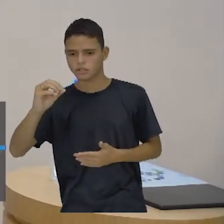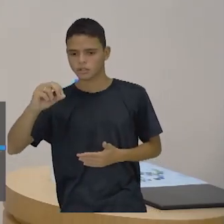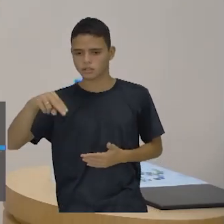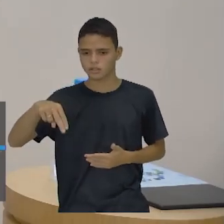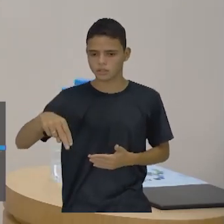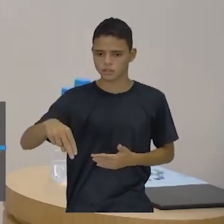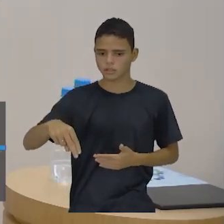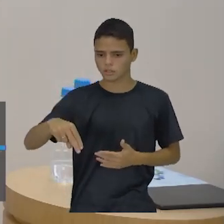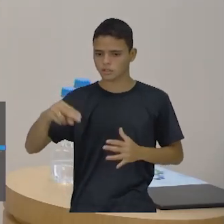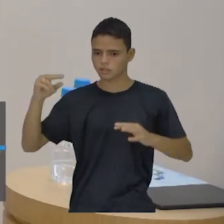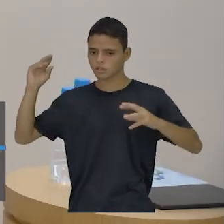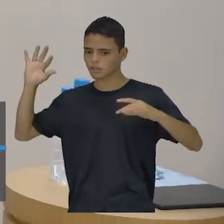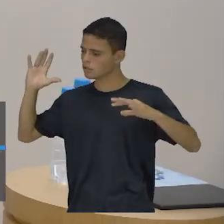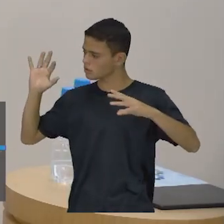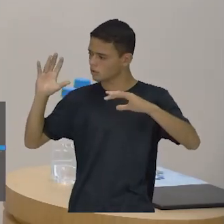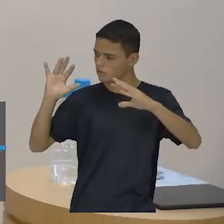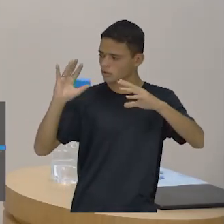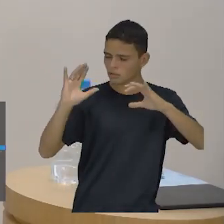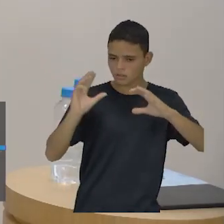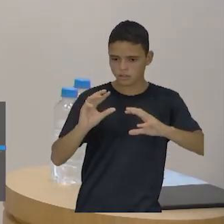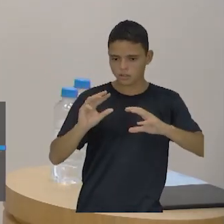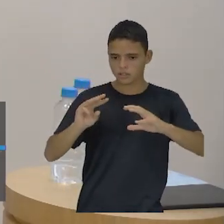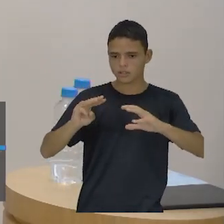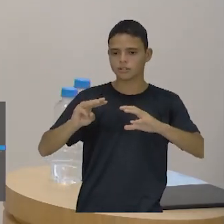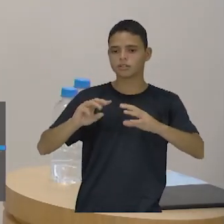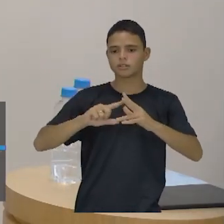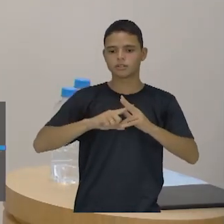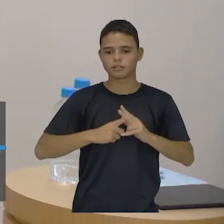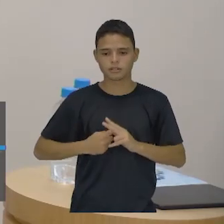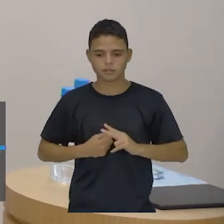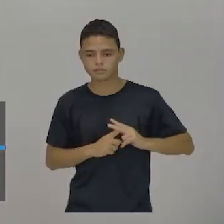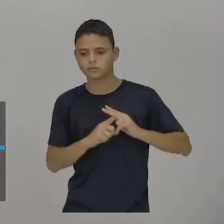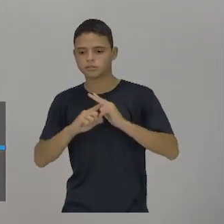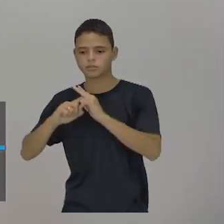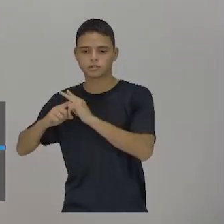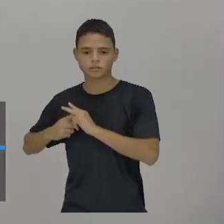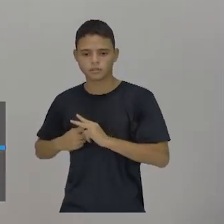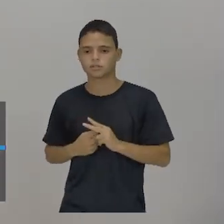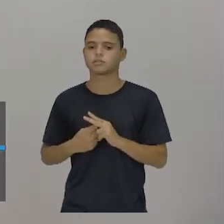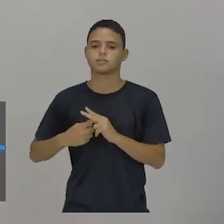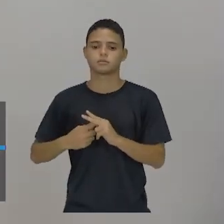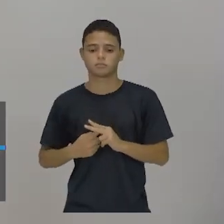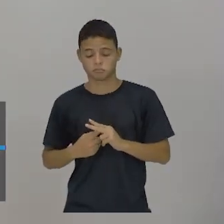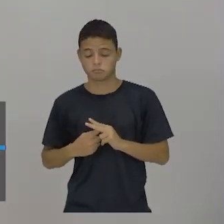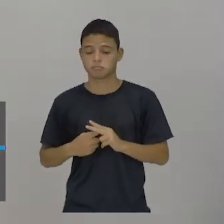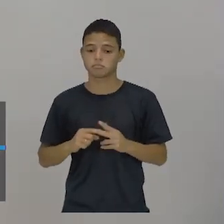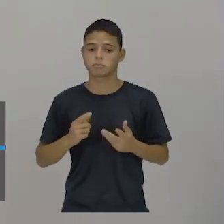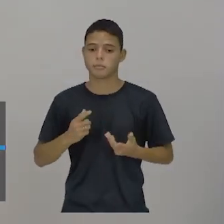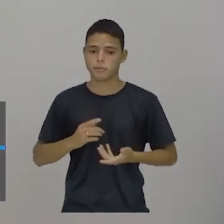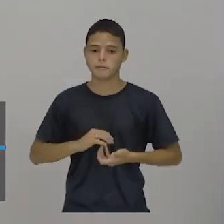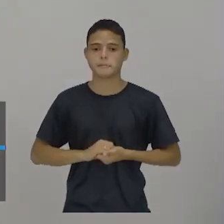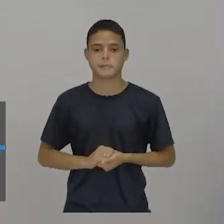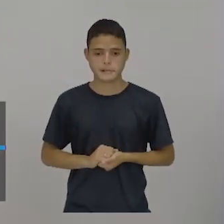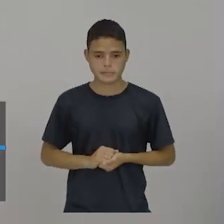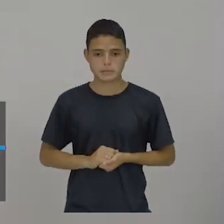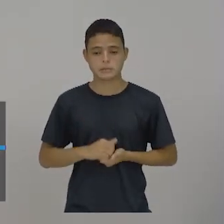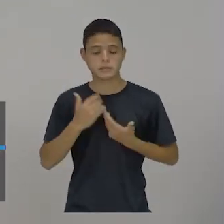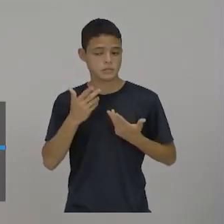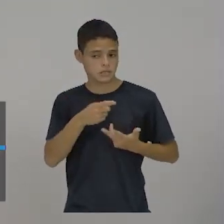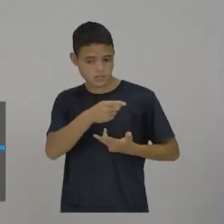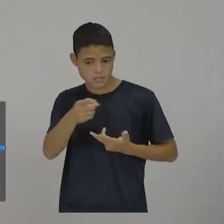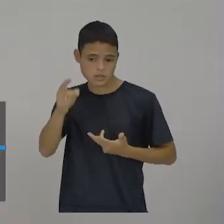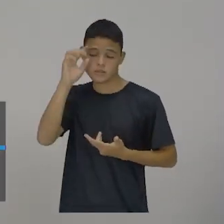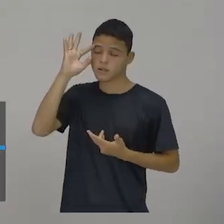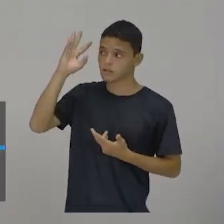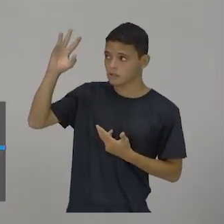de Kraken mecânico. Nossa, bacana, muito bem. Então, era esse momento para vocês refletirem sobre a questão